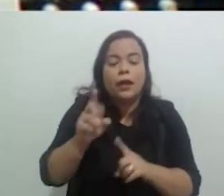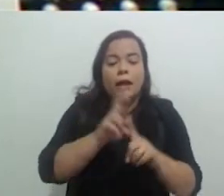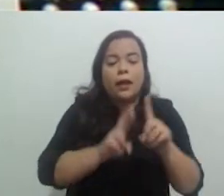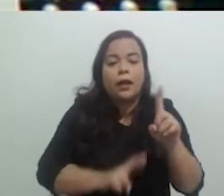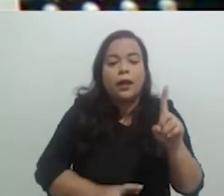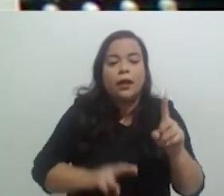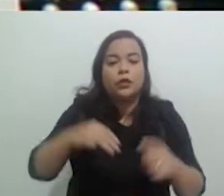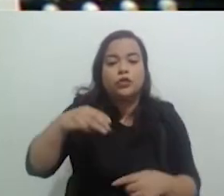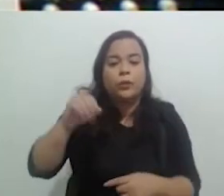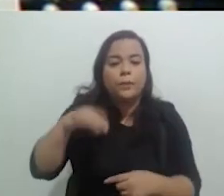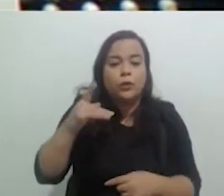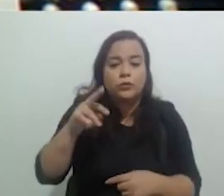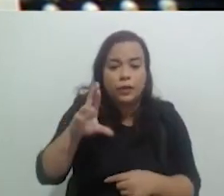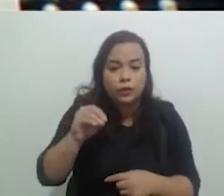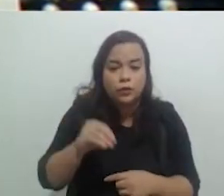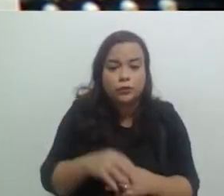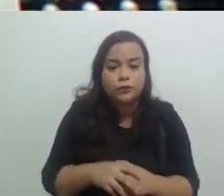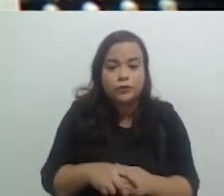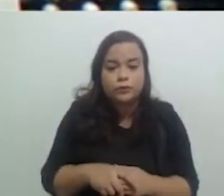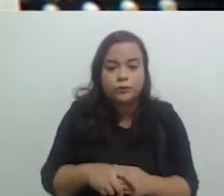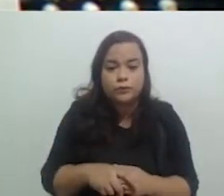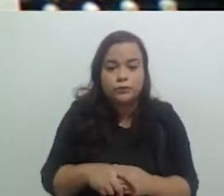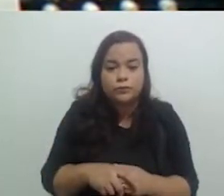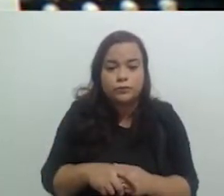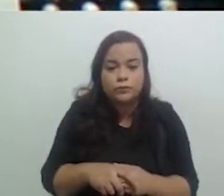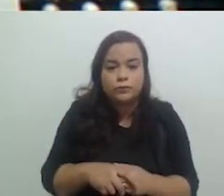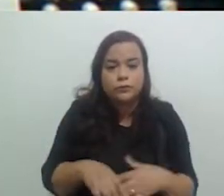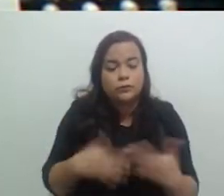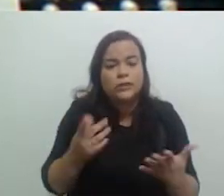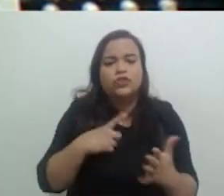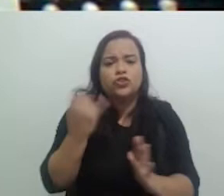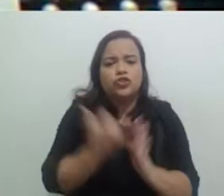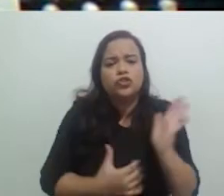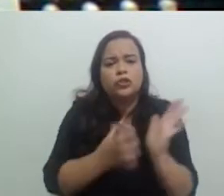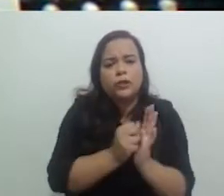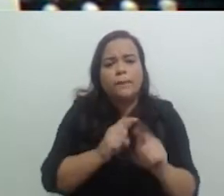Aqui, bom... Havia uma inscrição, mas o Ministério Público abriu mão.